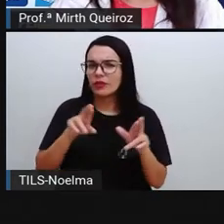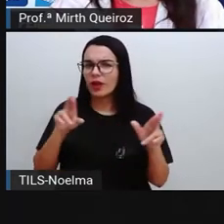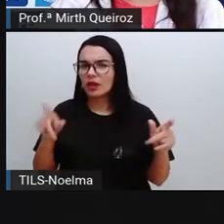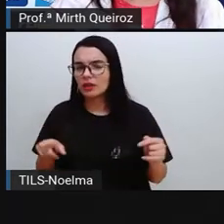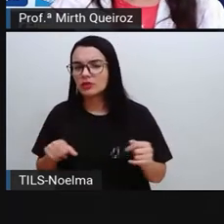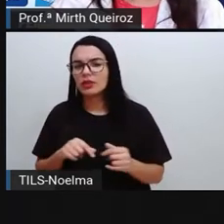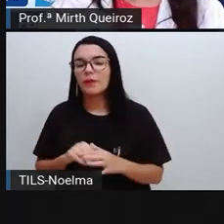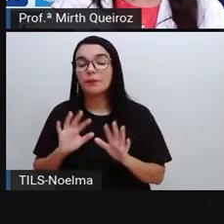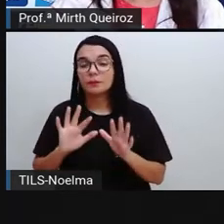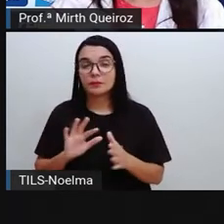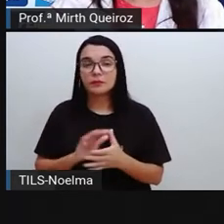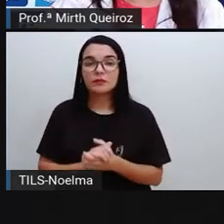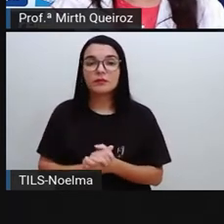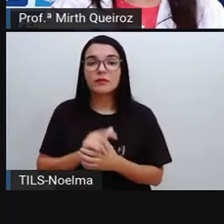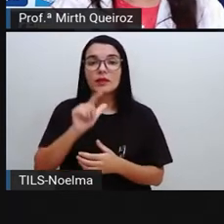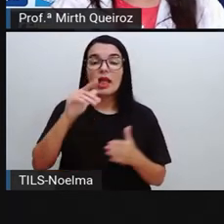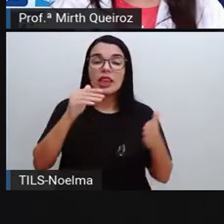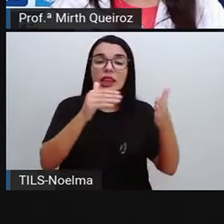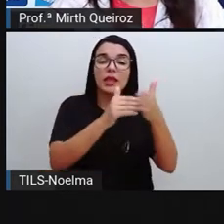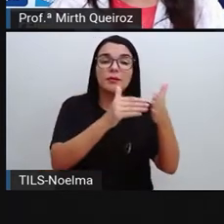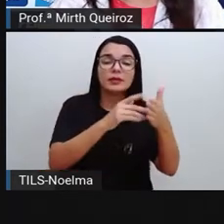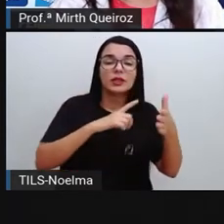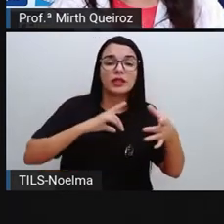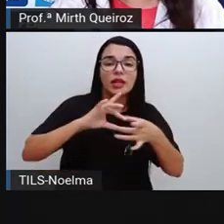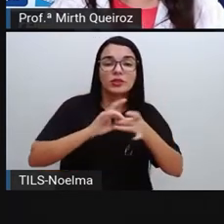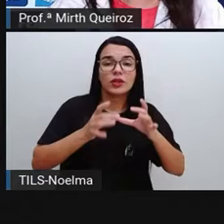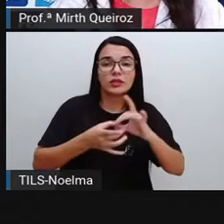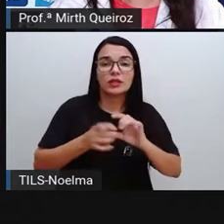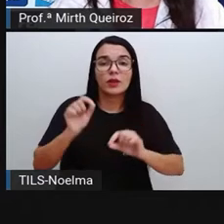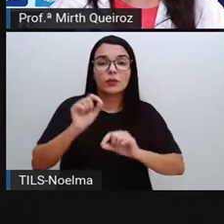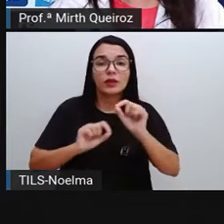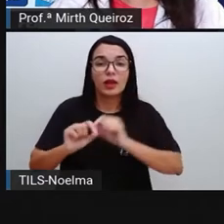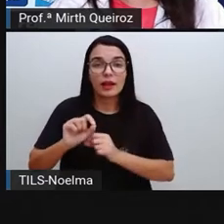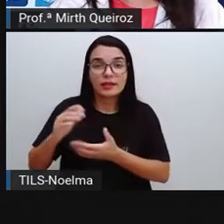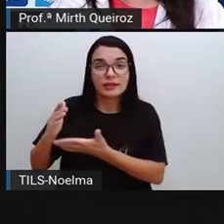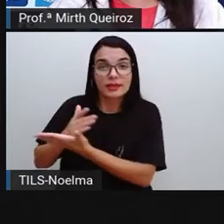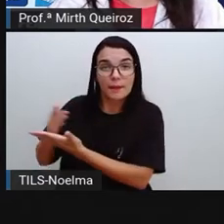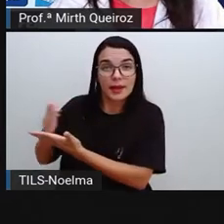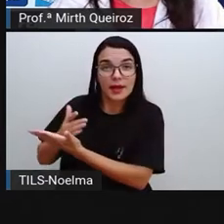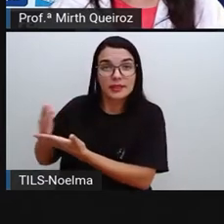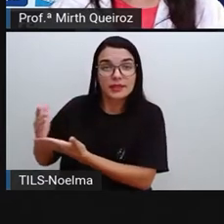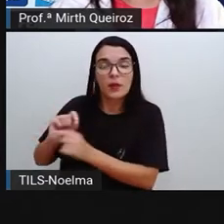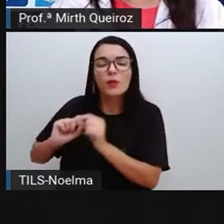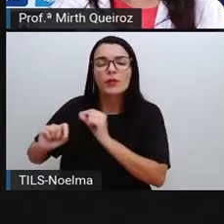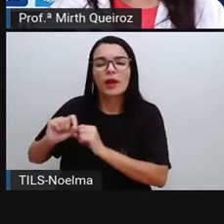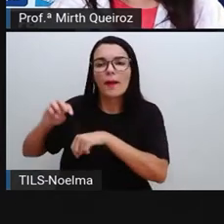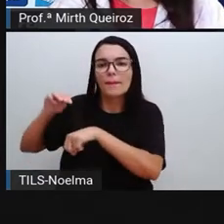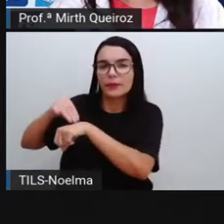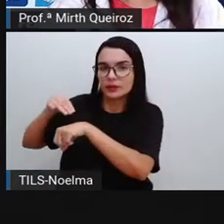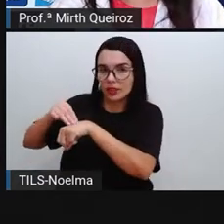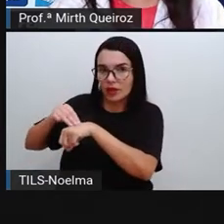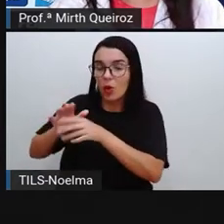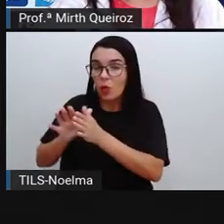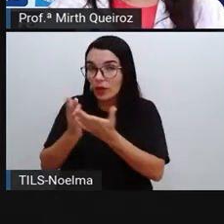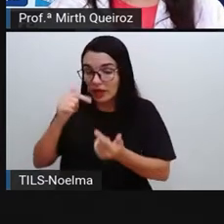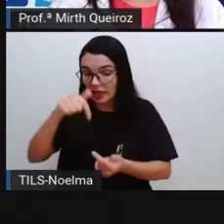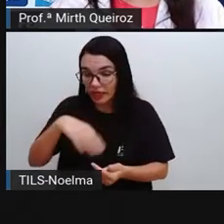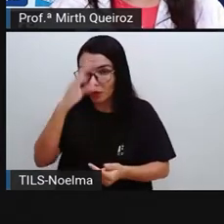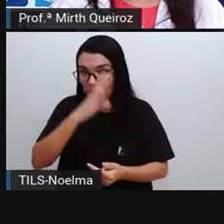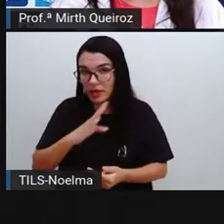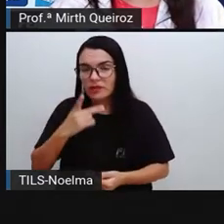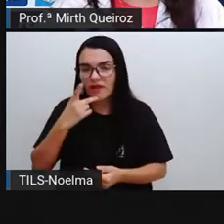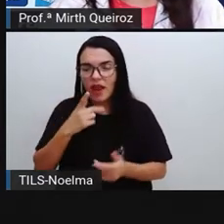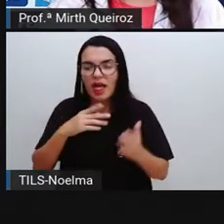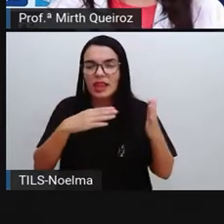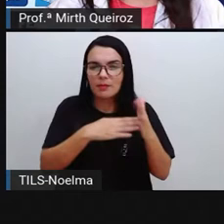fronteira. O limite está associado à divisão, à separação entre municípios. Então, quando a gente falar sobre limite no Brasil, a gente